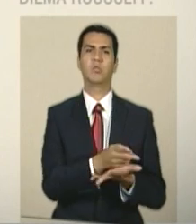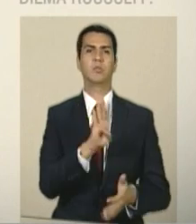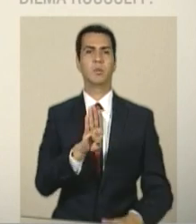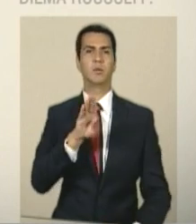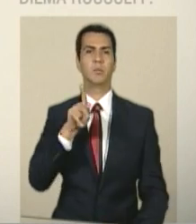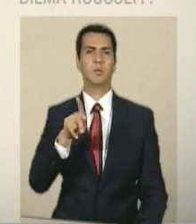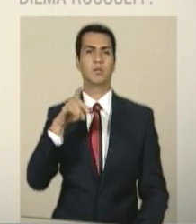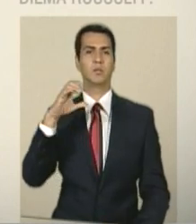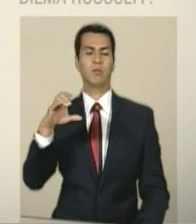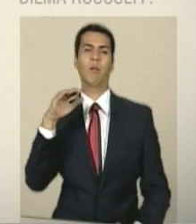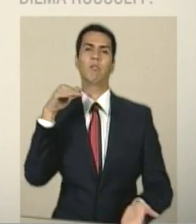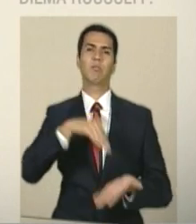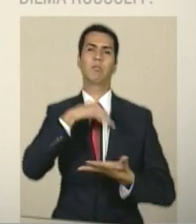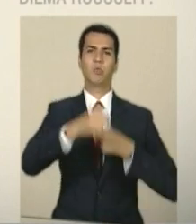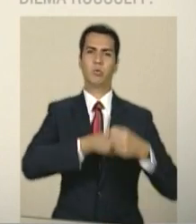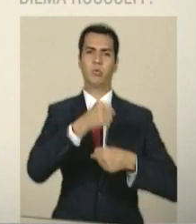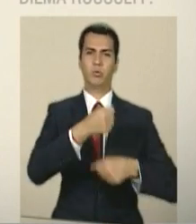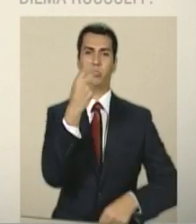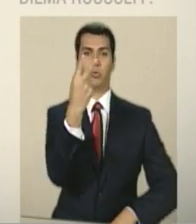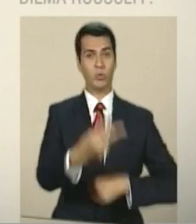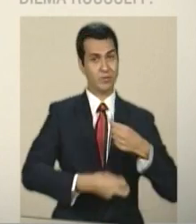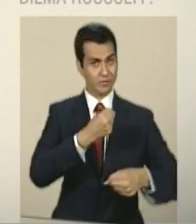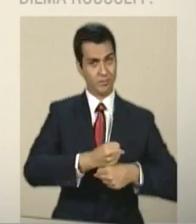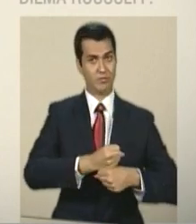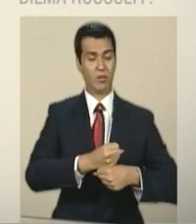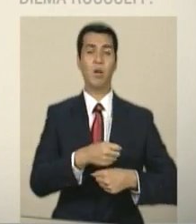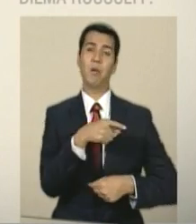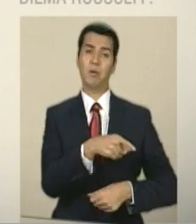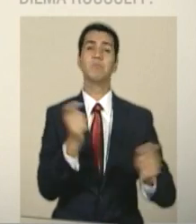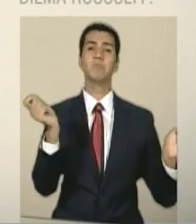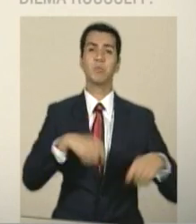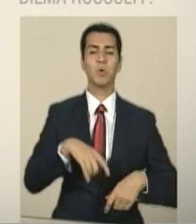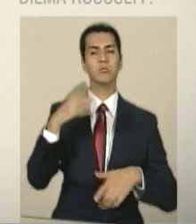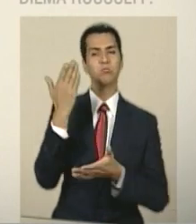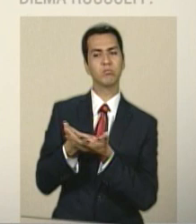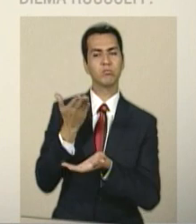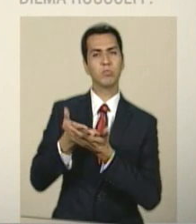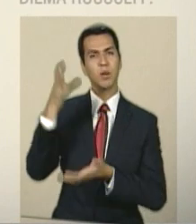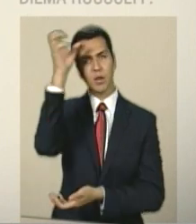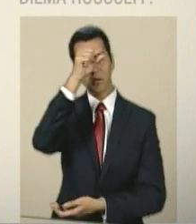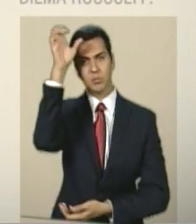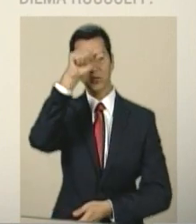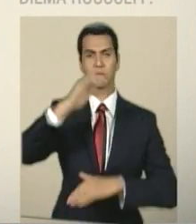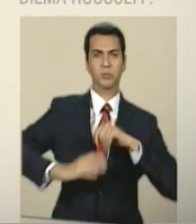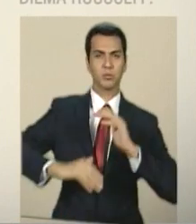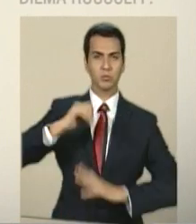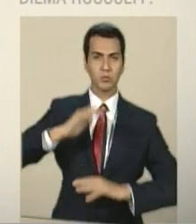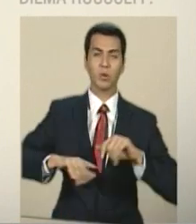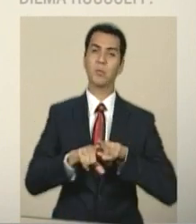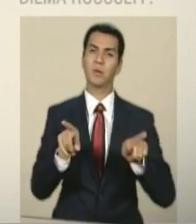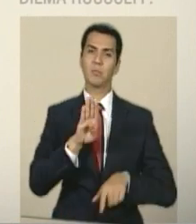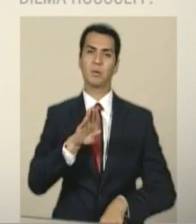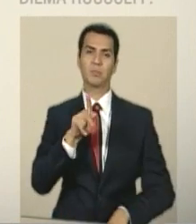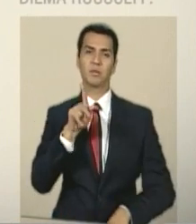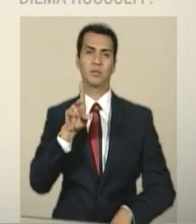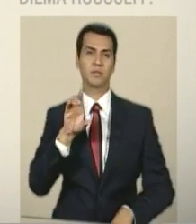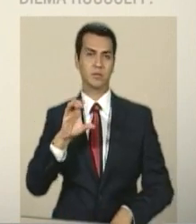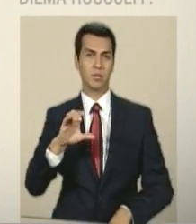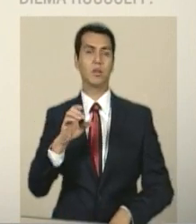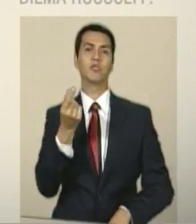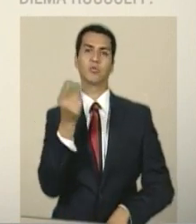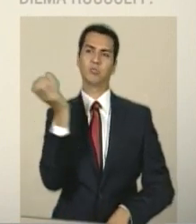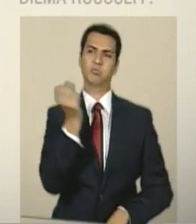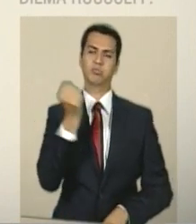anos assim eles têm chances de aprender uma profissão sem perder a proteção do benefício outra